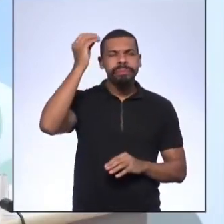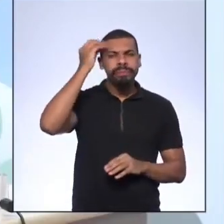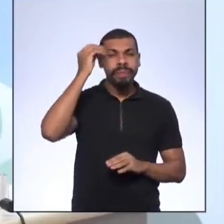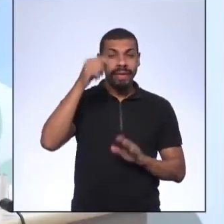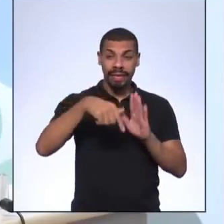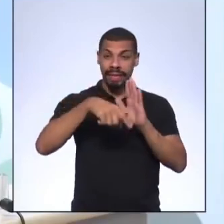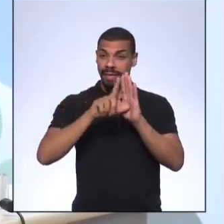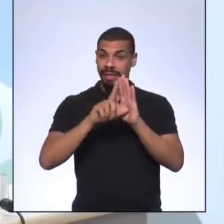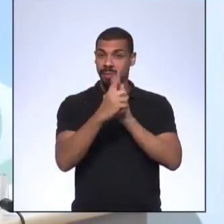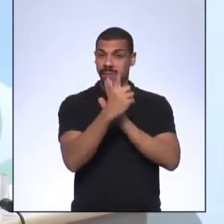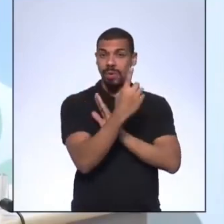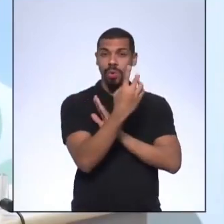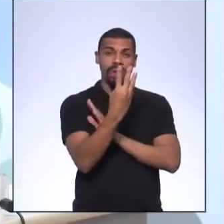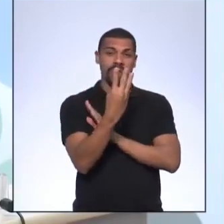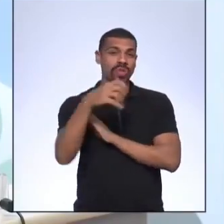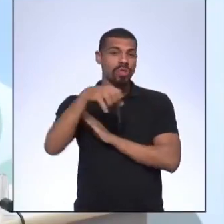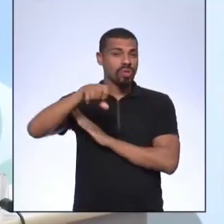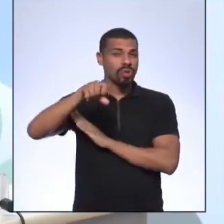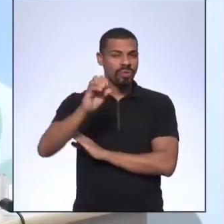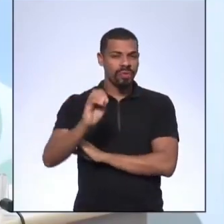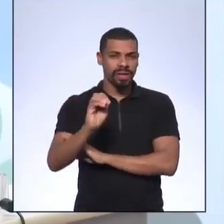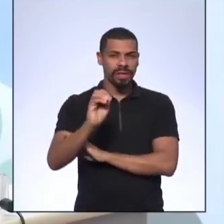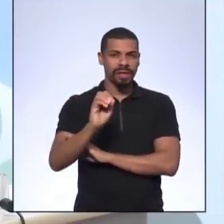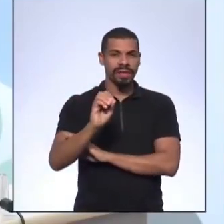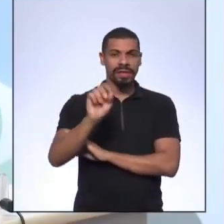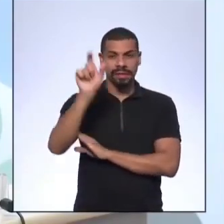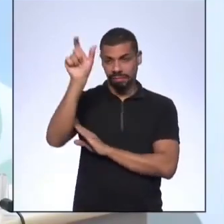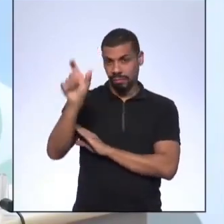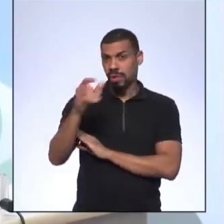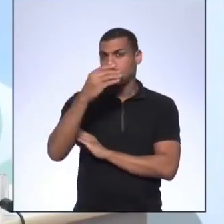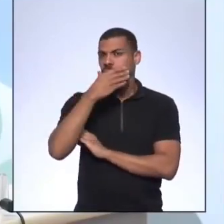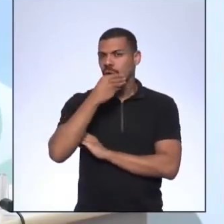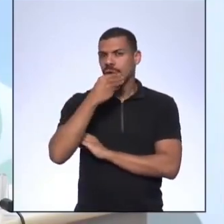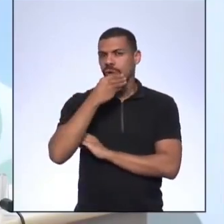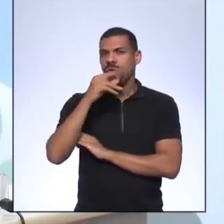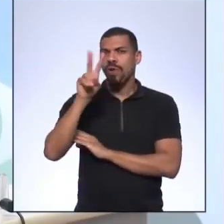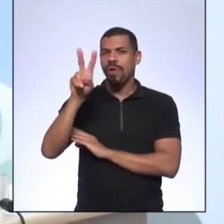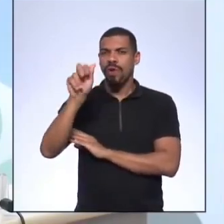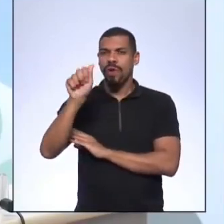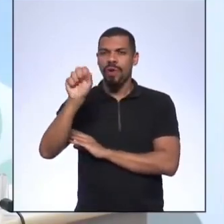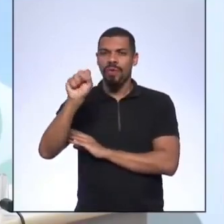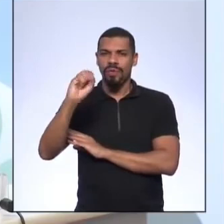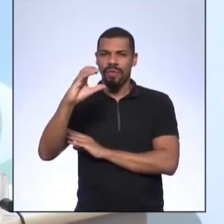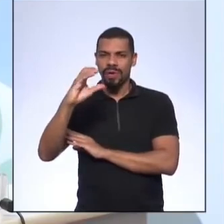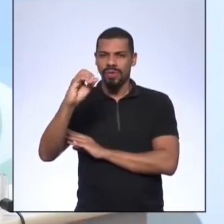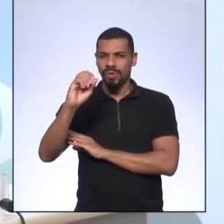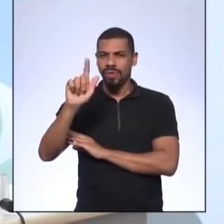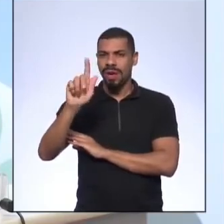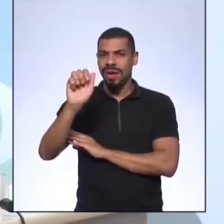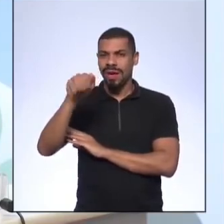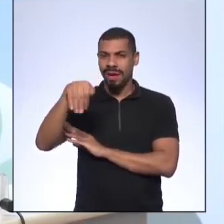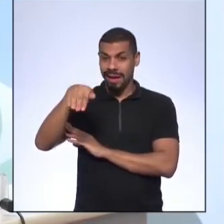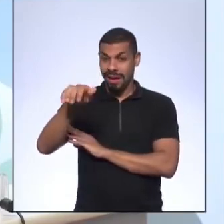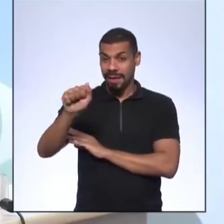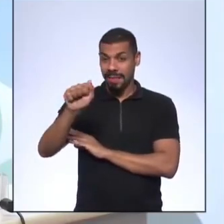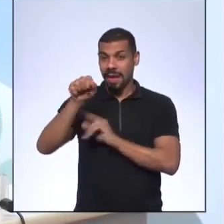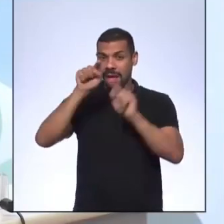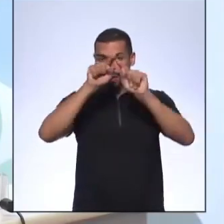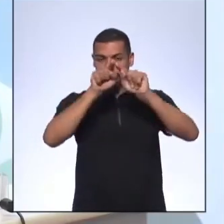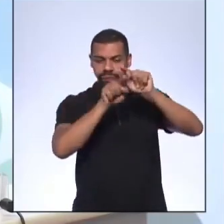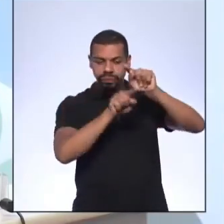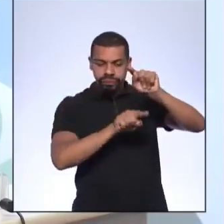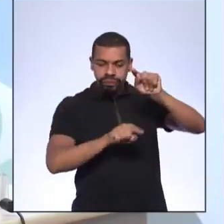1490, o Vasco da Gama termina essa, né, esse périplo, essa